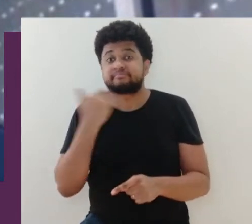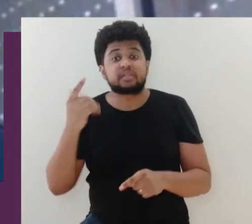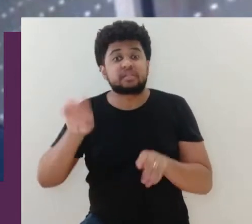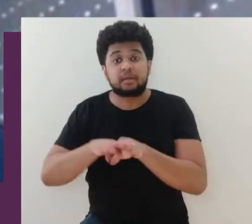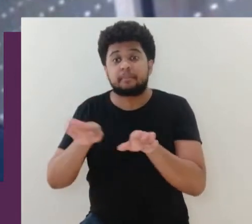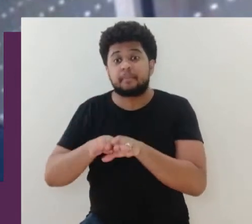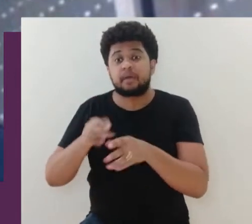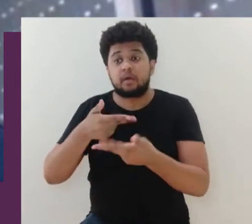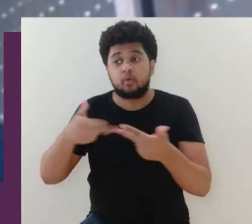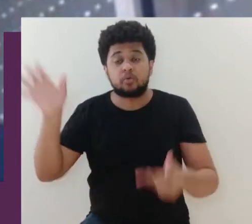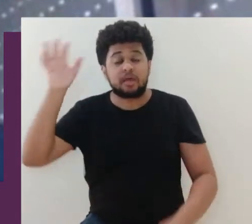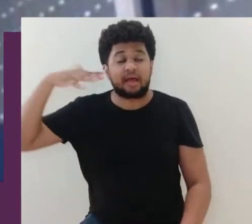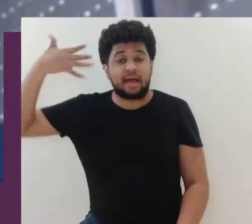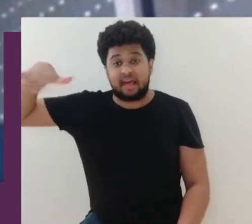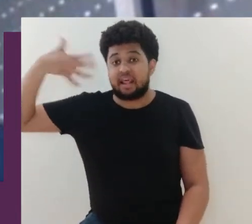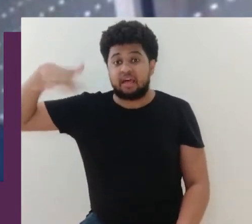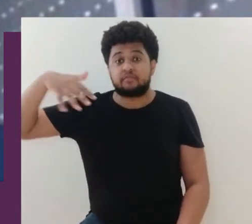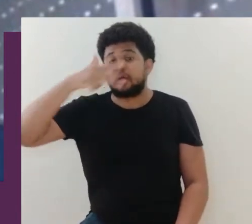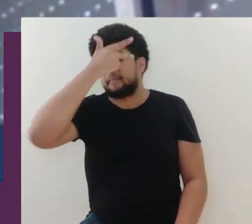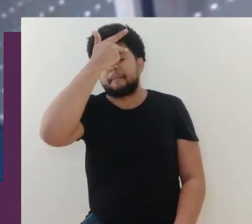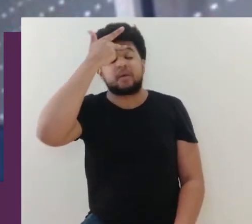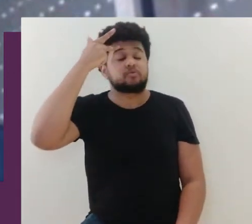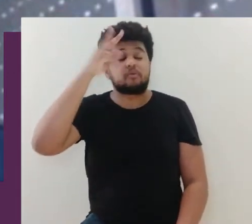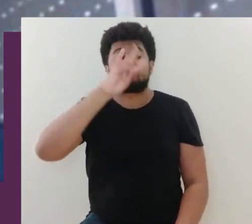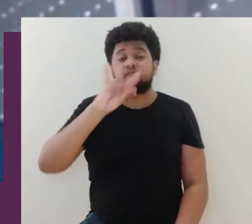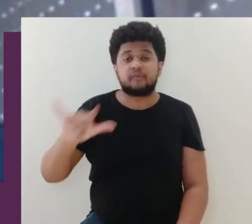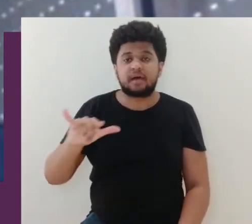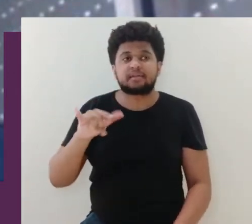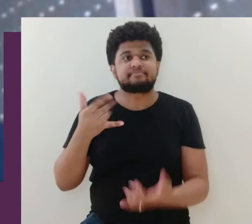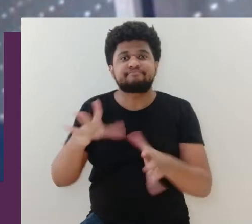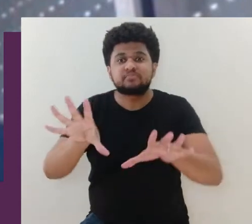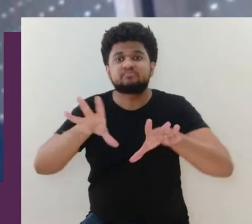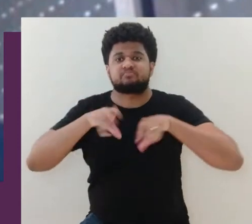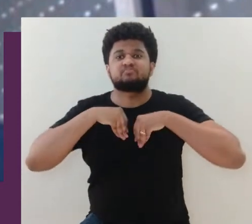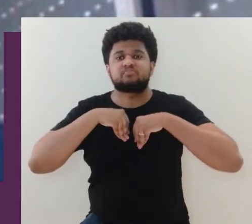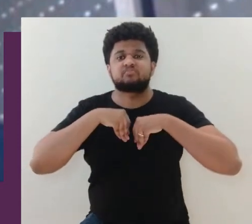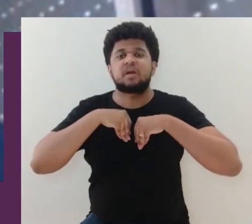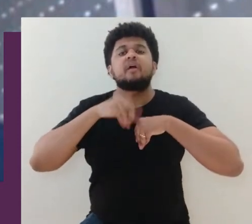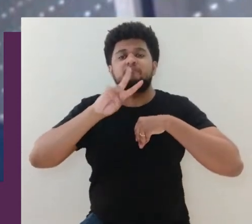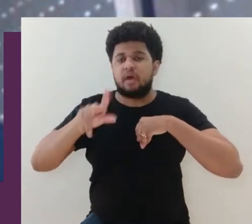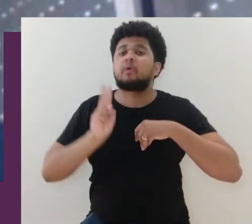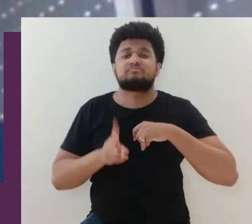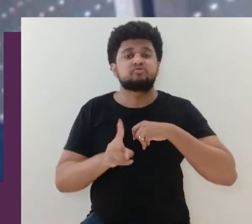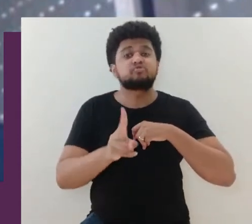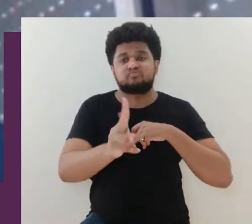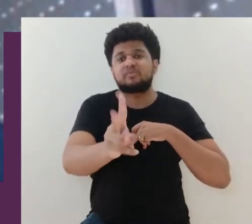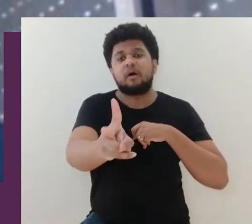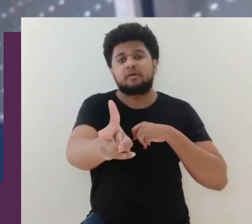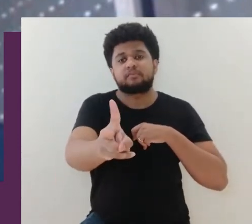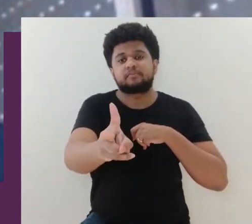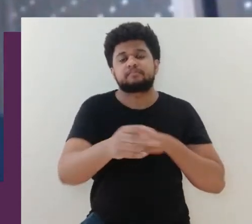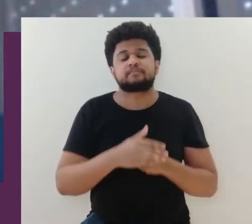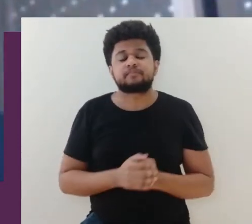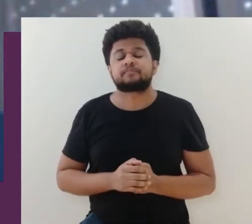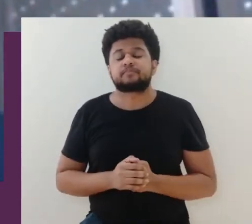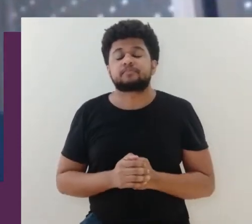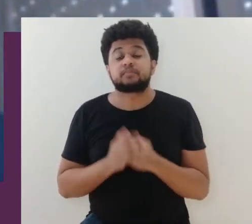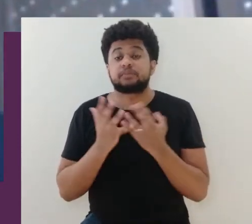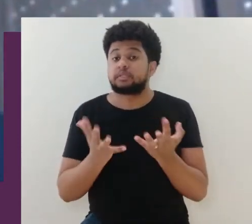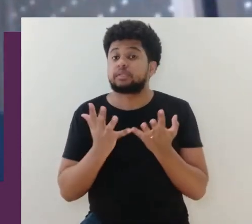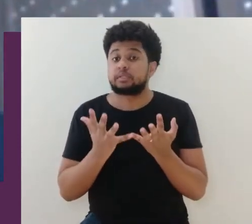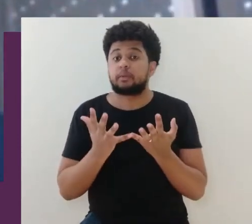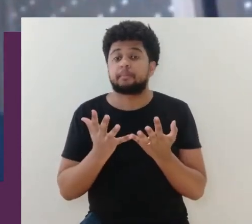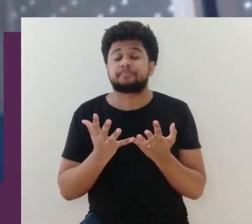impedir casos graves. Mas que as pessoas ainda vão se infectar, e isso vai continuar acontecendo.